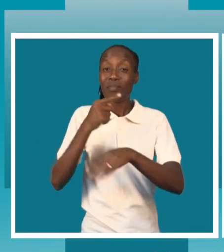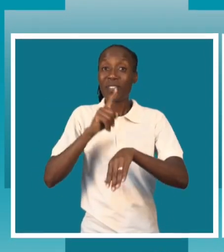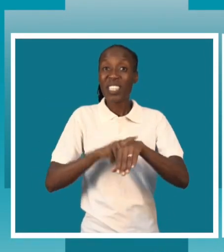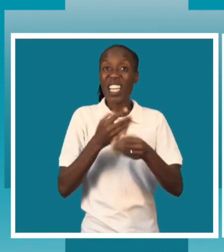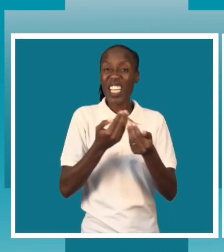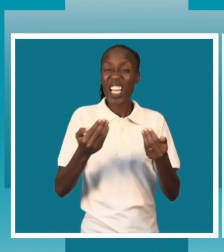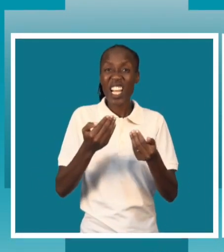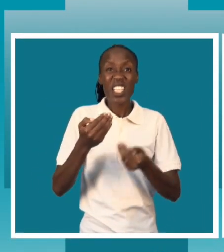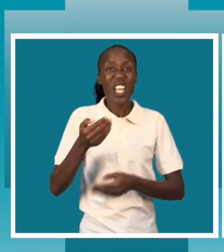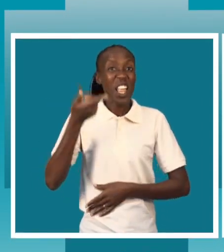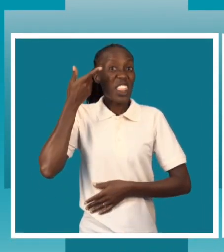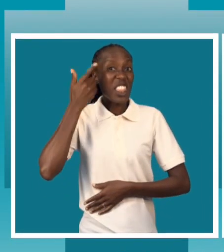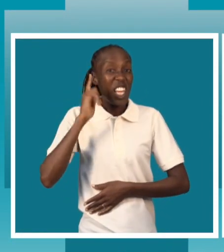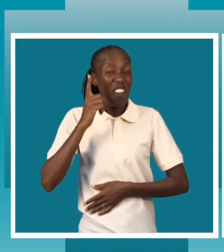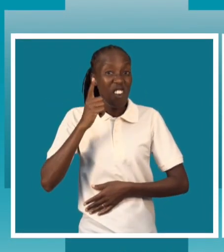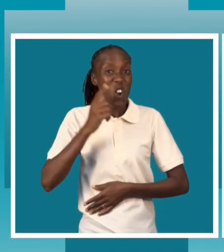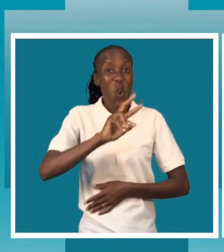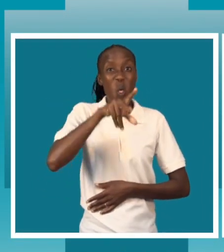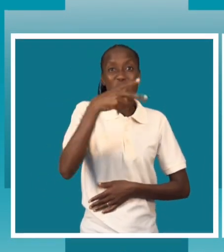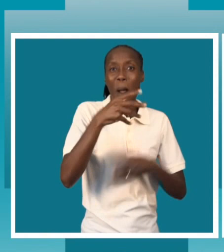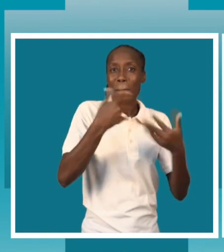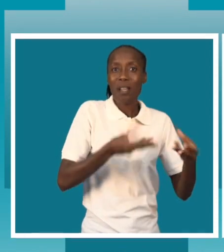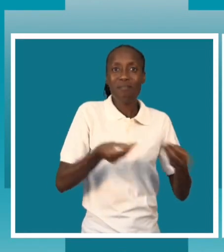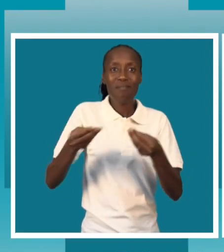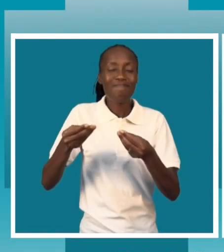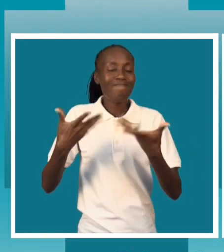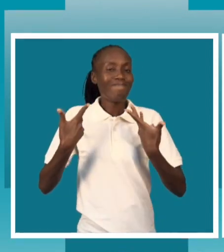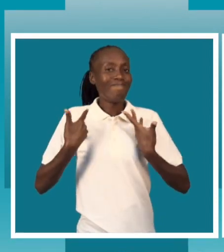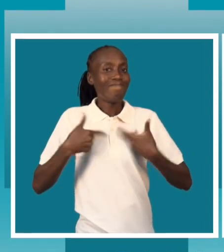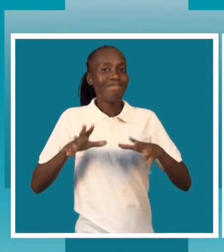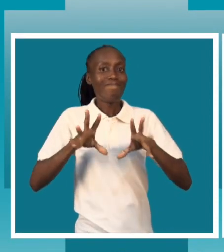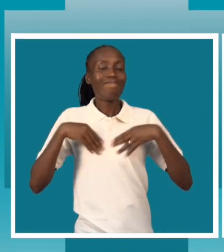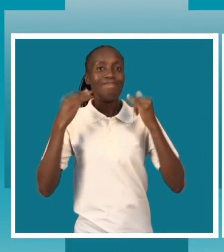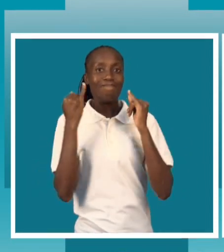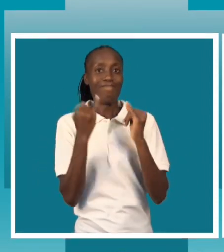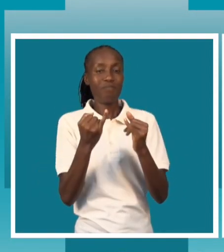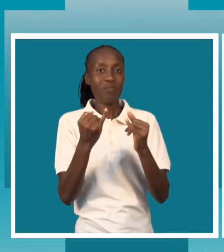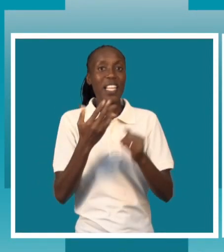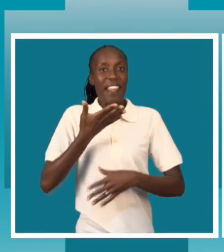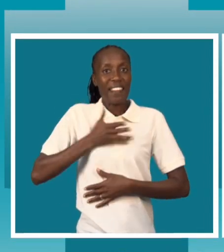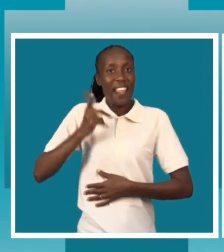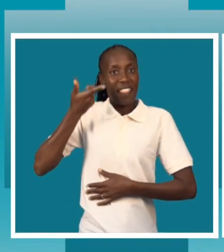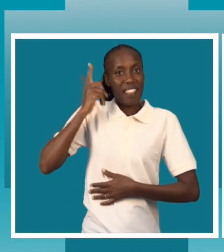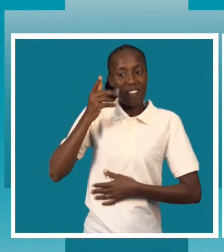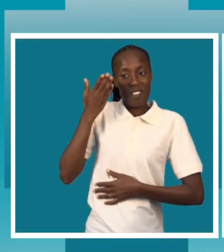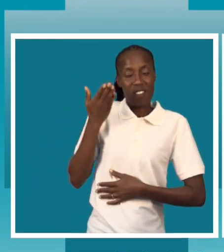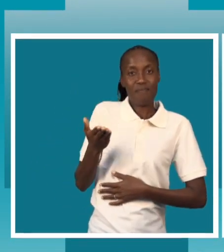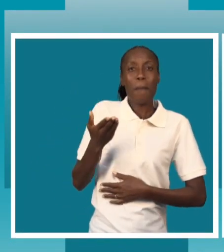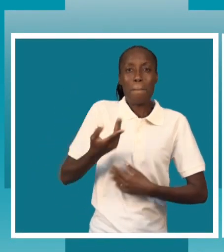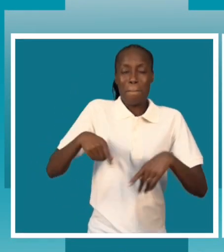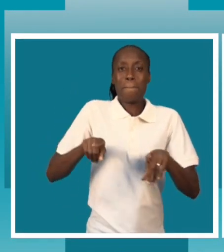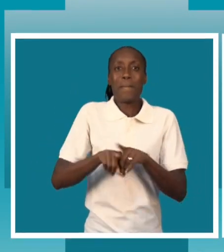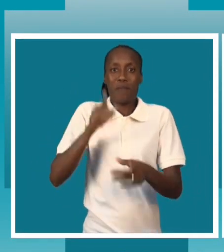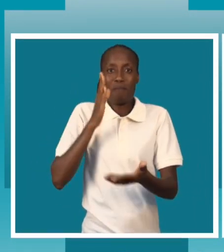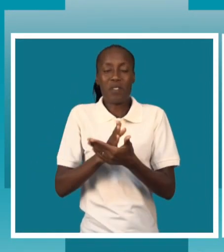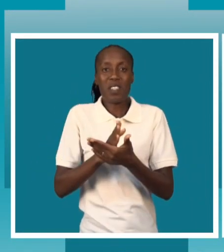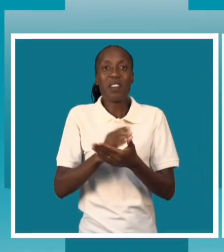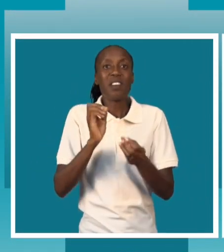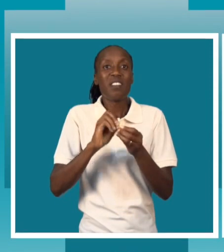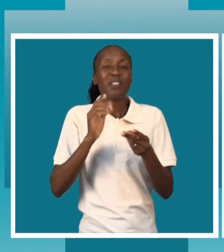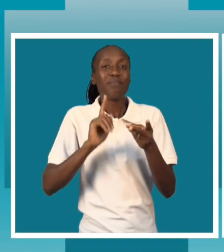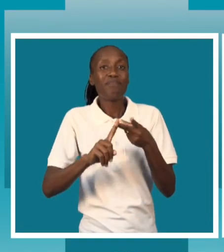consegue ficar sem o telefone. Você pode dar um brinquedo, as crianças agora já não aceitam o brinquedo de telefone. Querem o telefone mesmo. E não